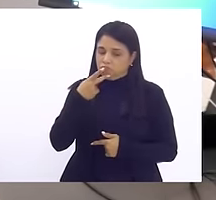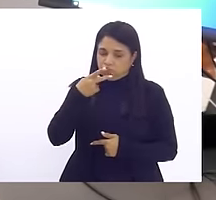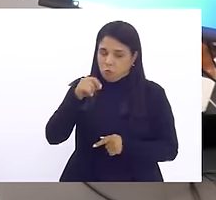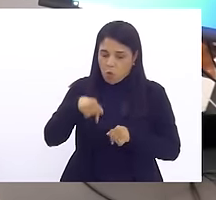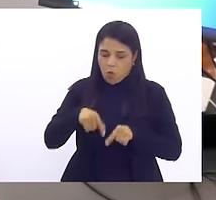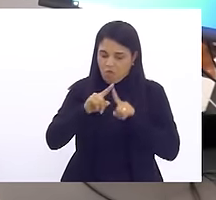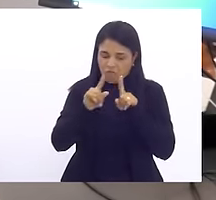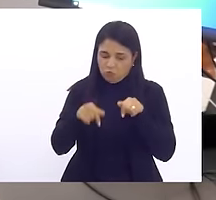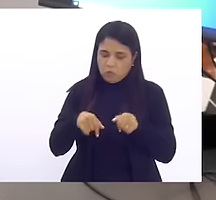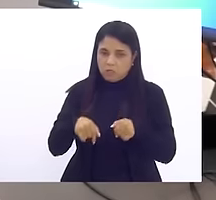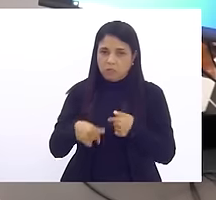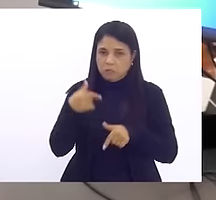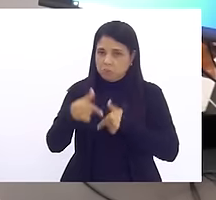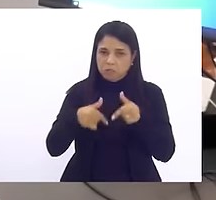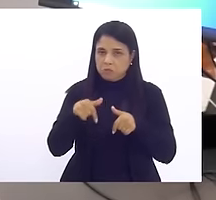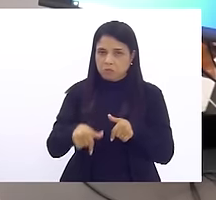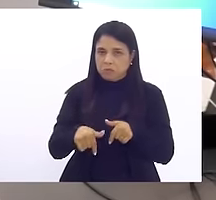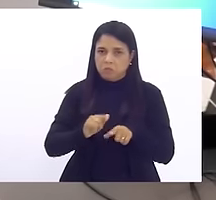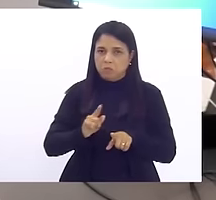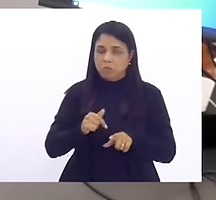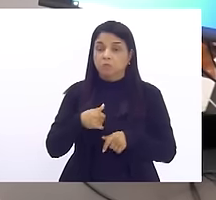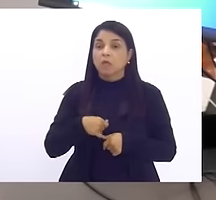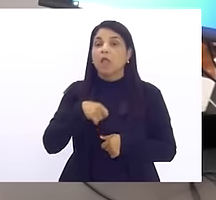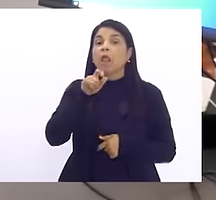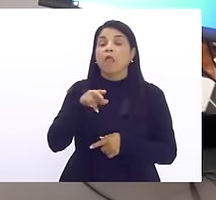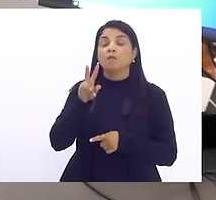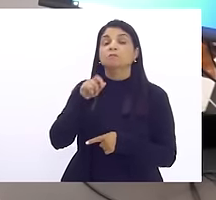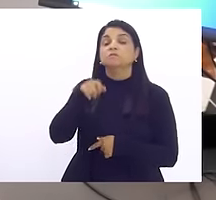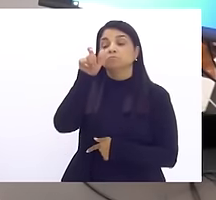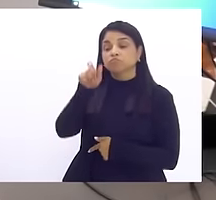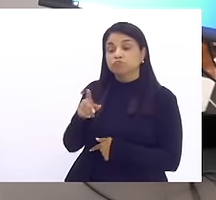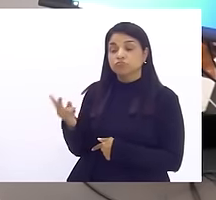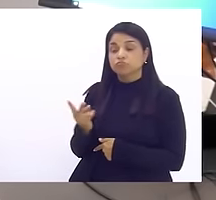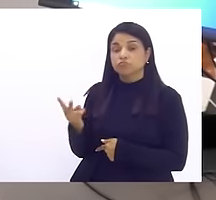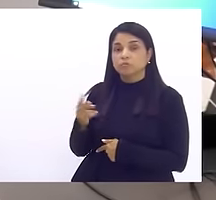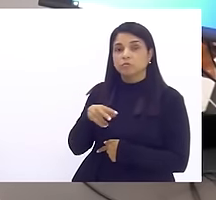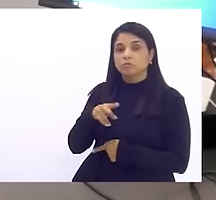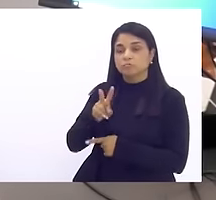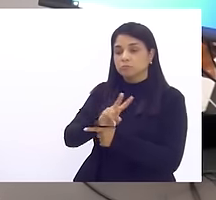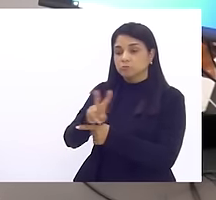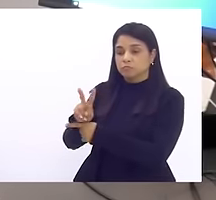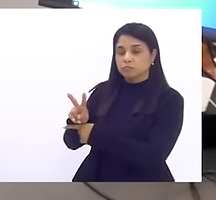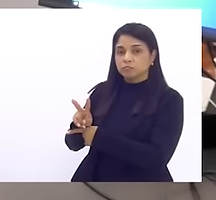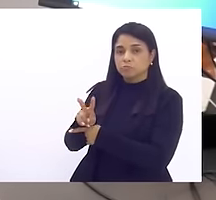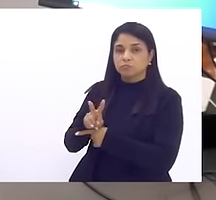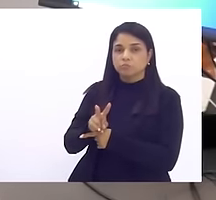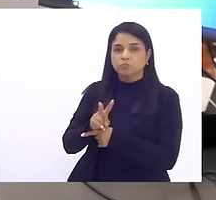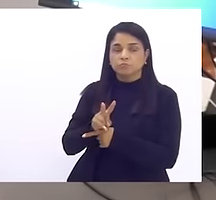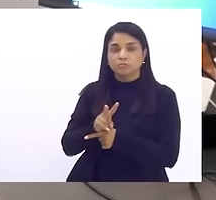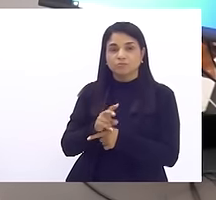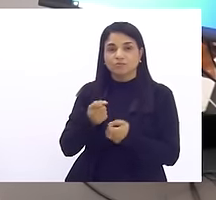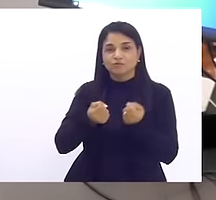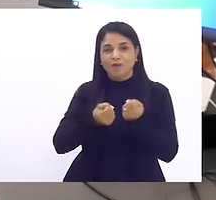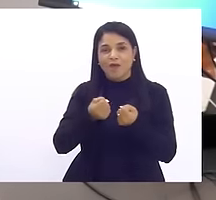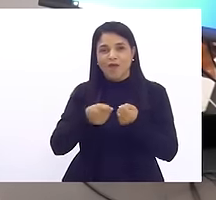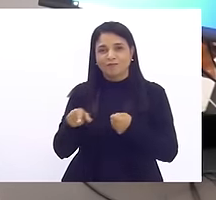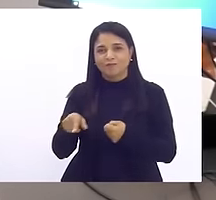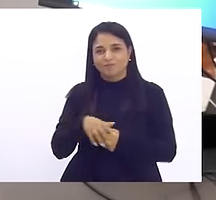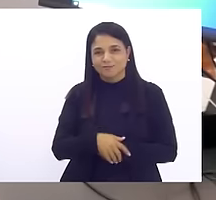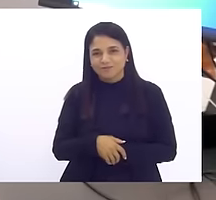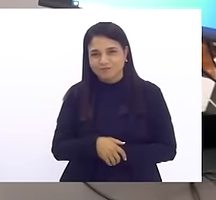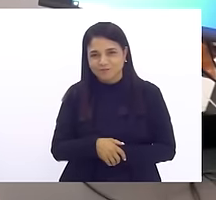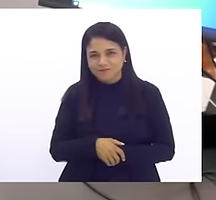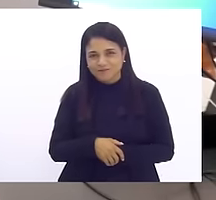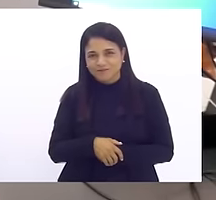e que ninguém sabe é que título de quem recebe sabe sabe que eles estão fazendo com a guarda do carro das pessoas o bem das pessoas